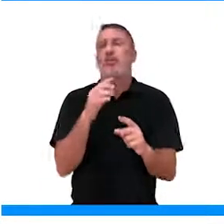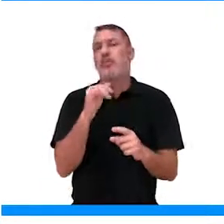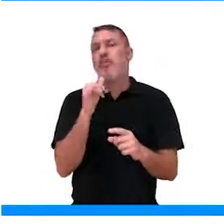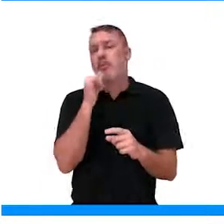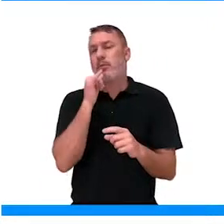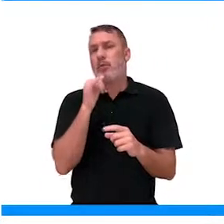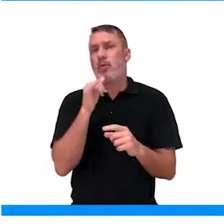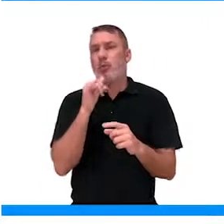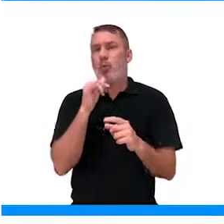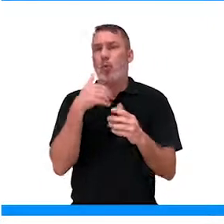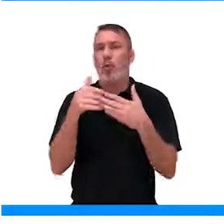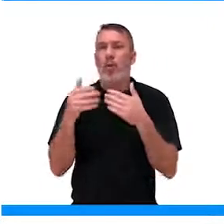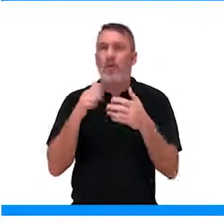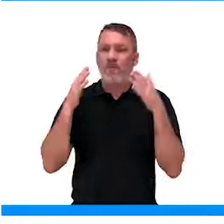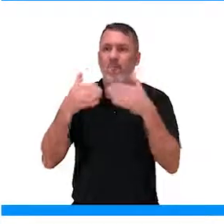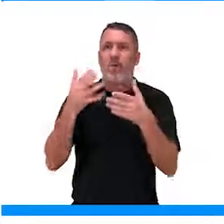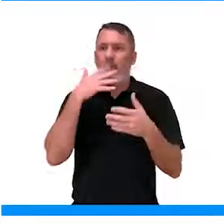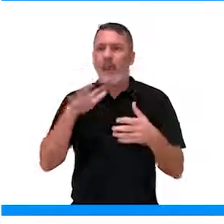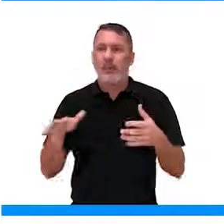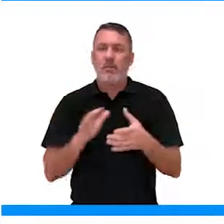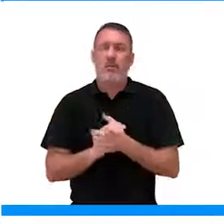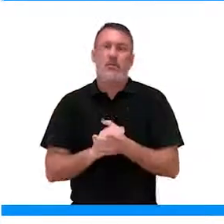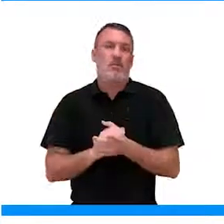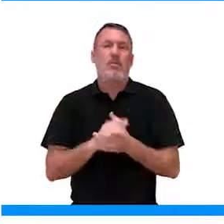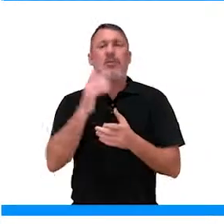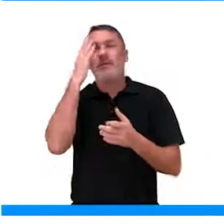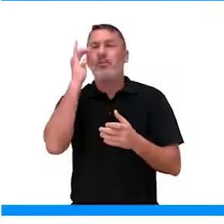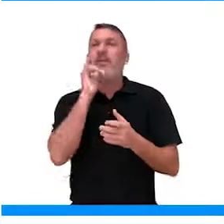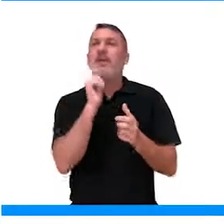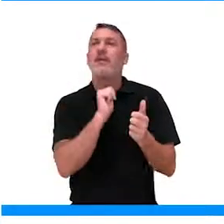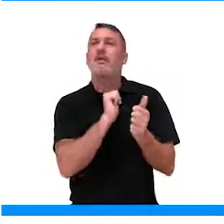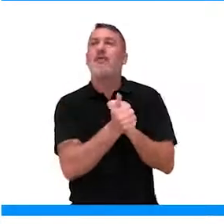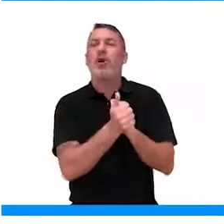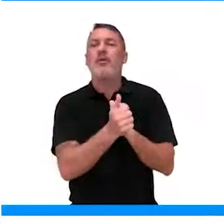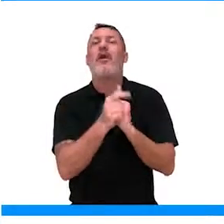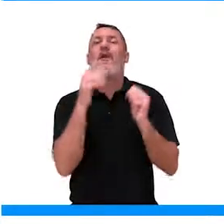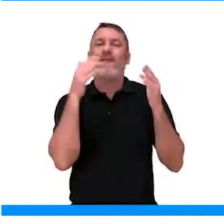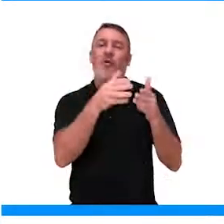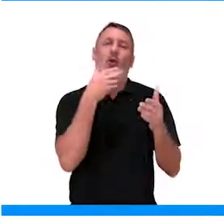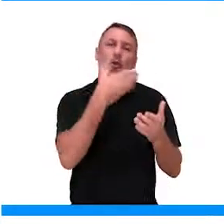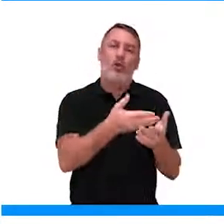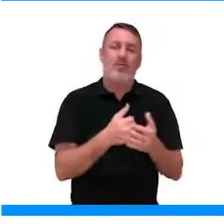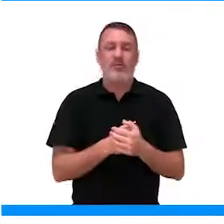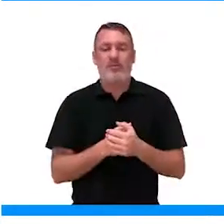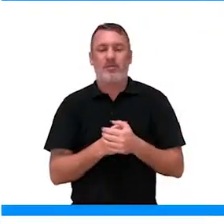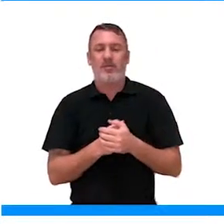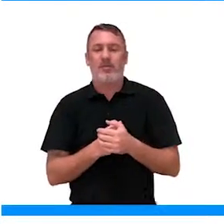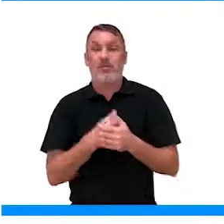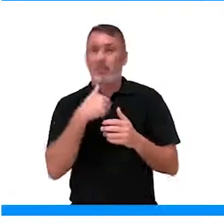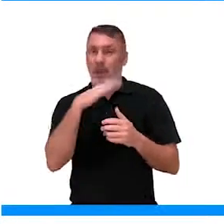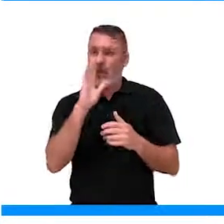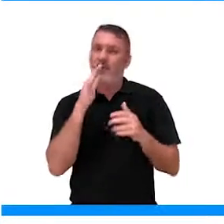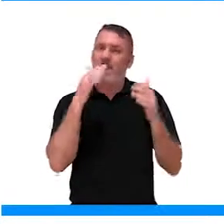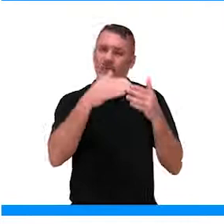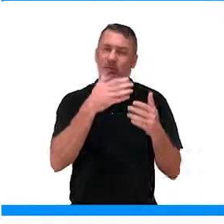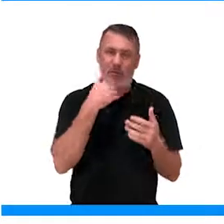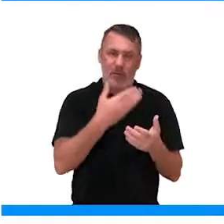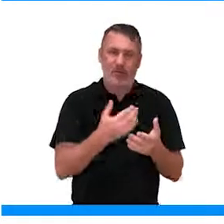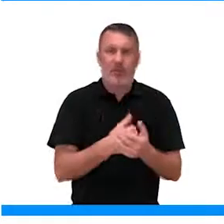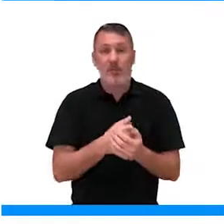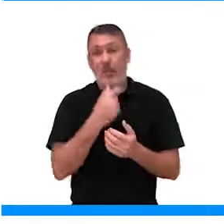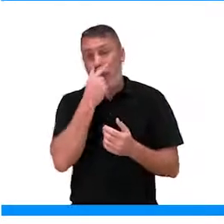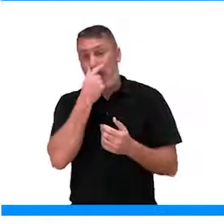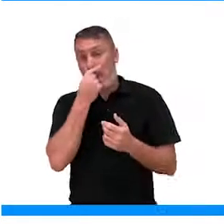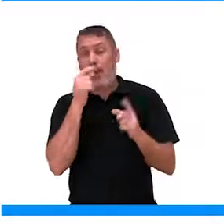feito para criança, para homens, né? Normalmente esporte é mais direcionado a homem. Pode